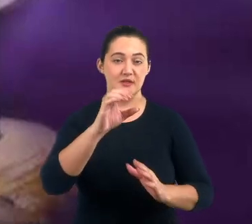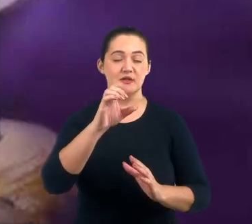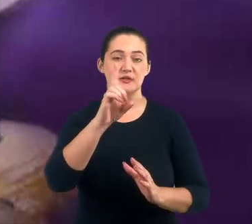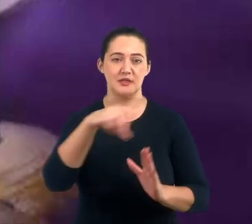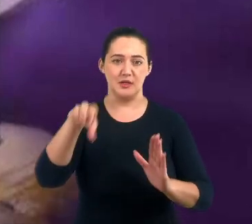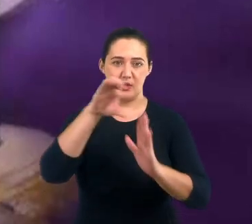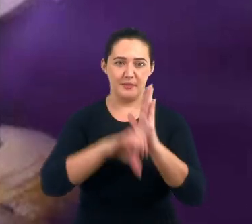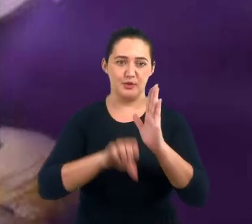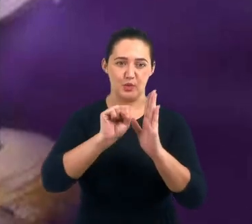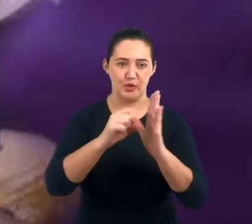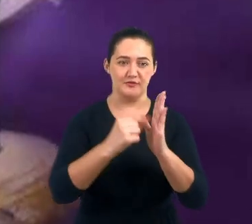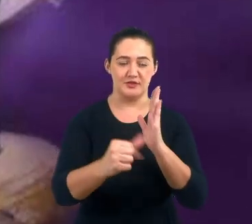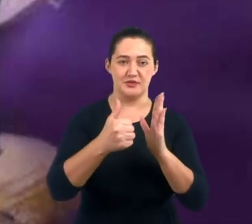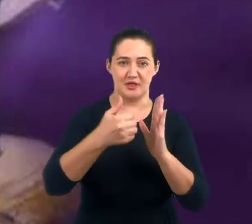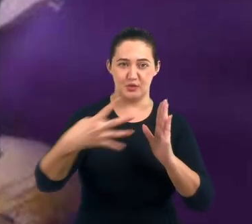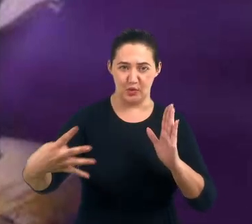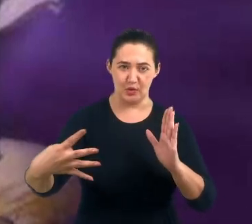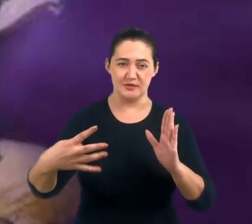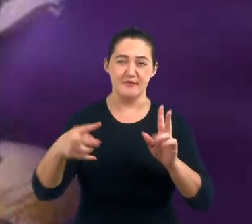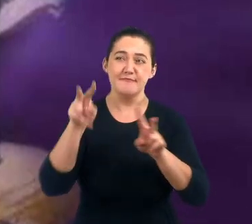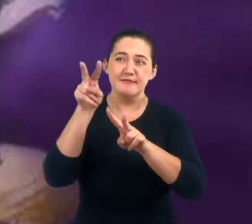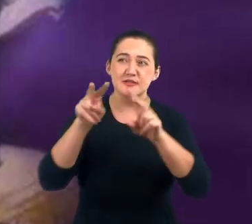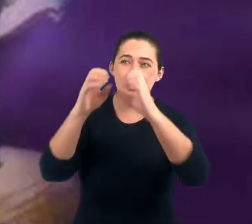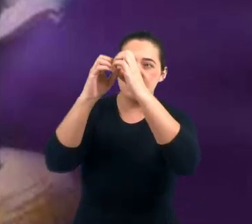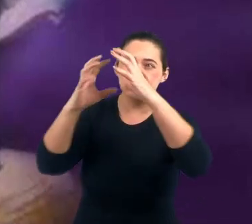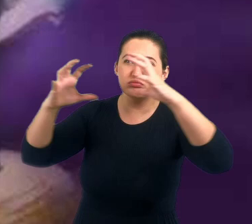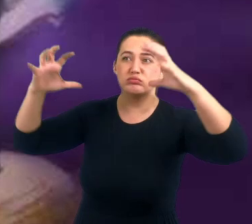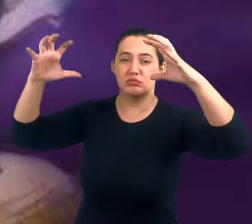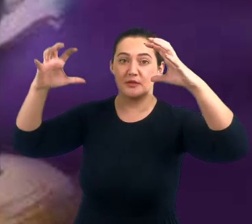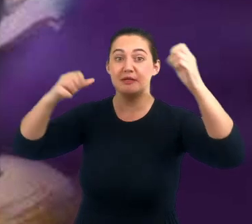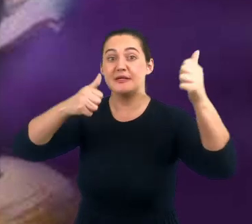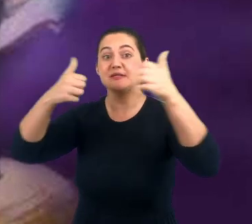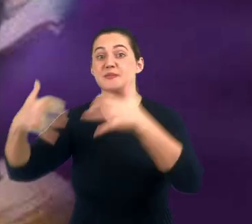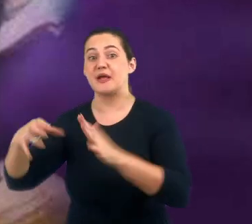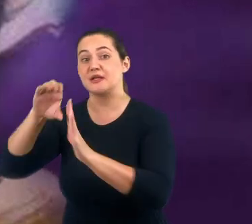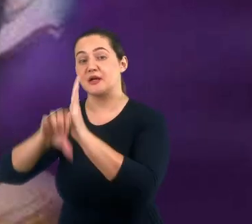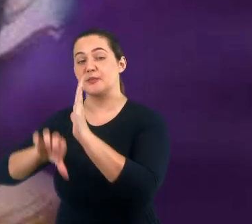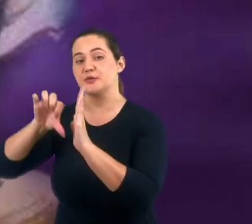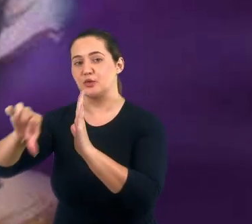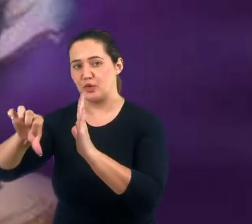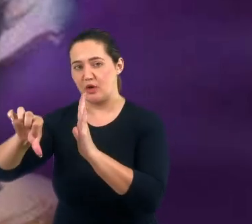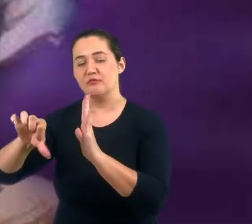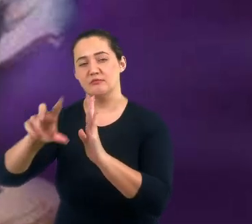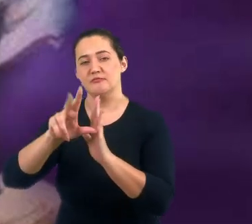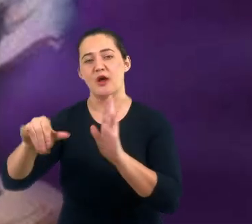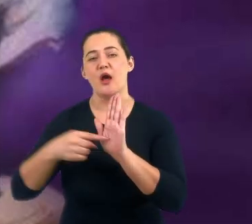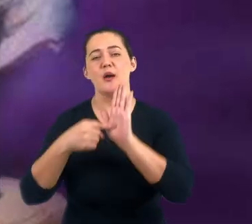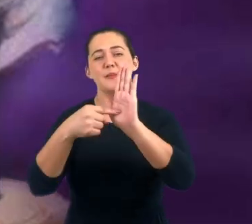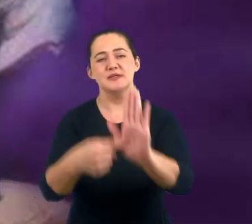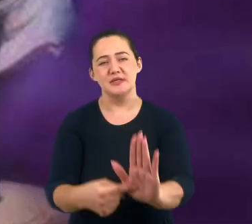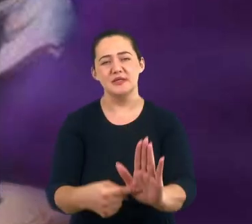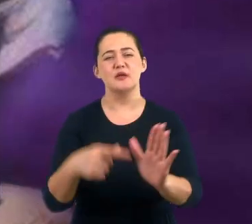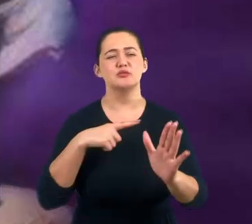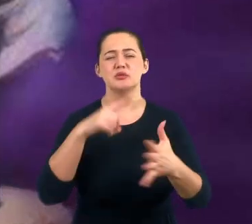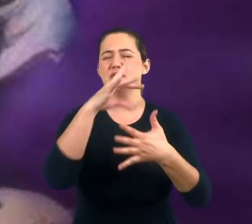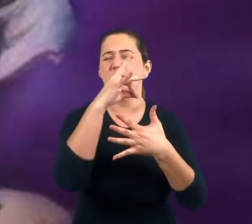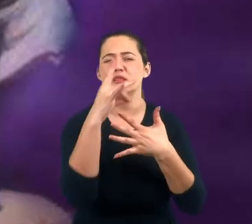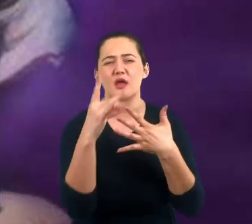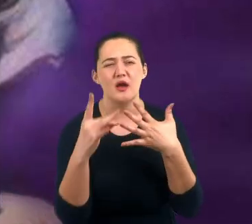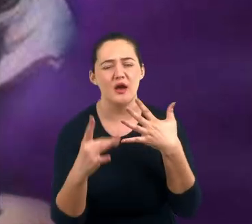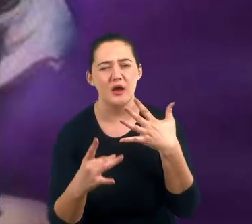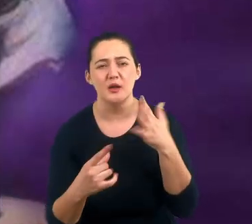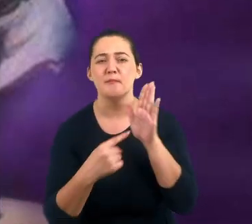8:14, particularmente a visão das 70 semanas explicada no capítulo 9 de Daniel, são apresentadas com muita